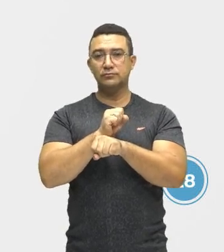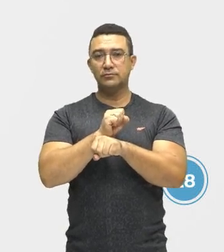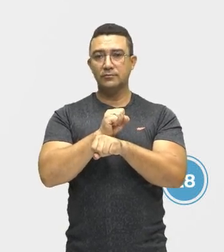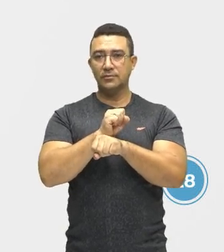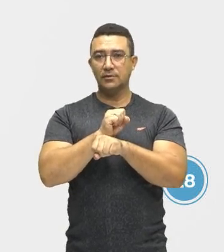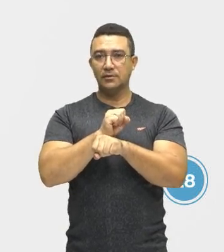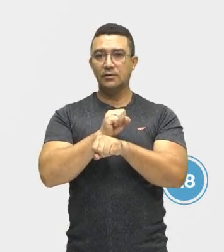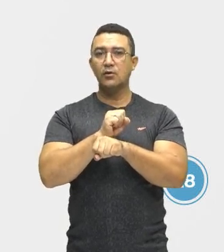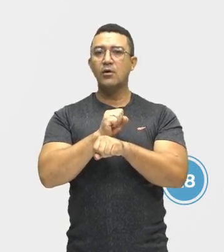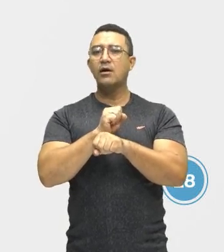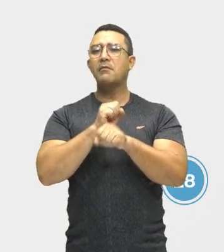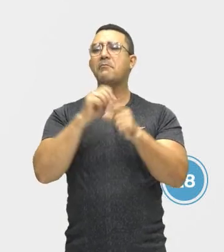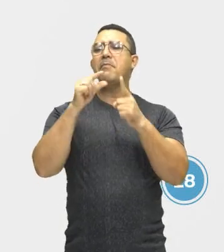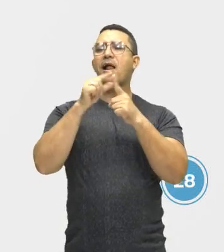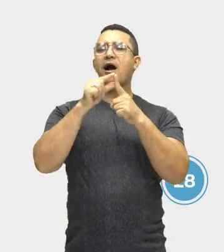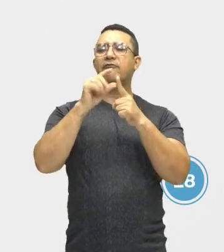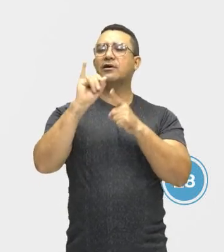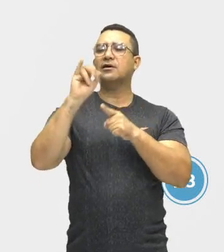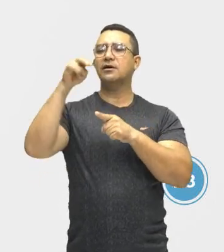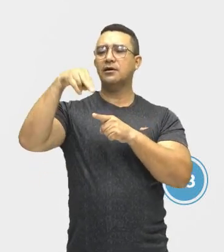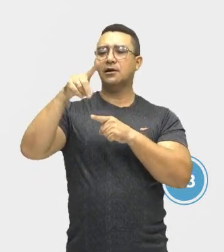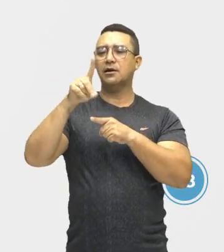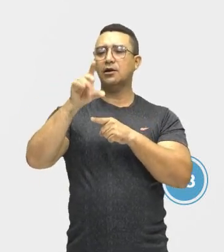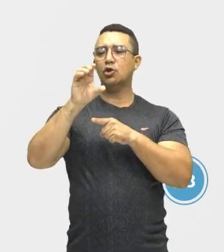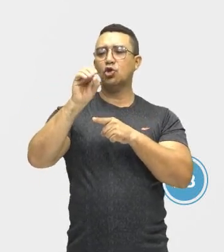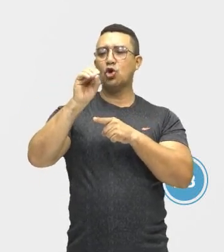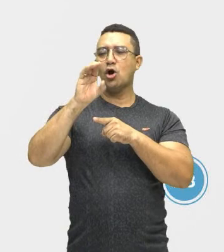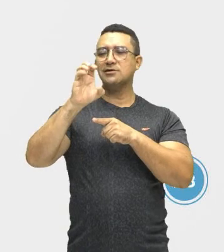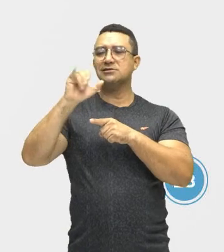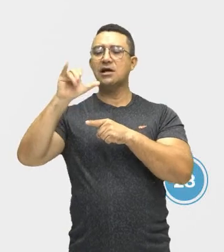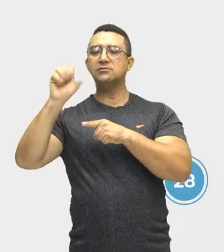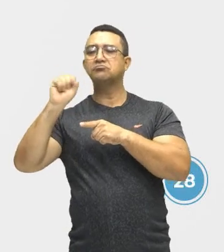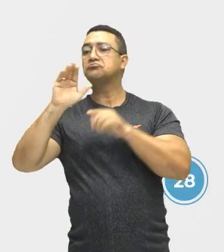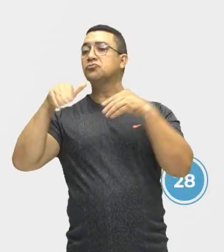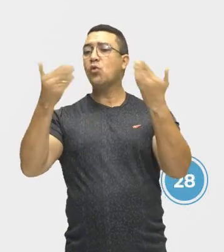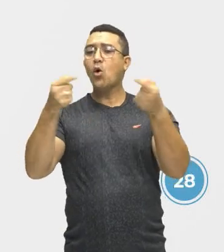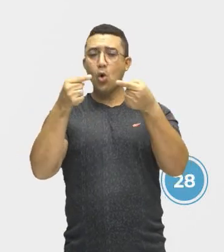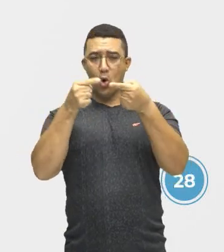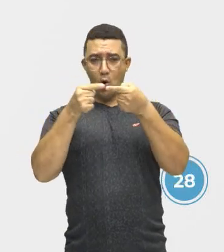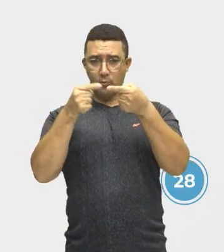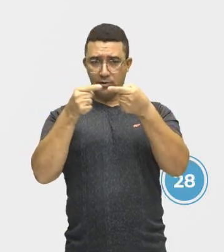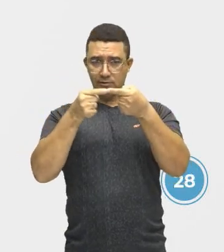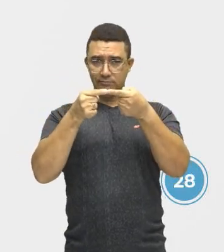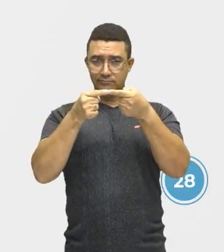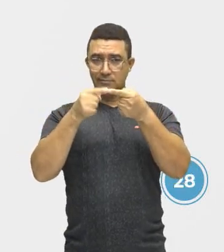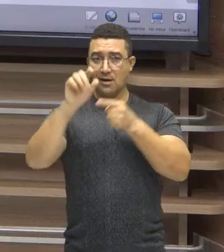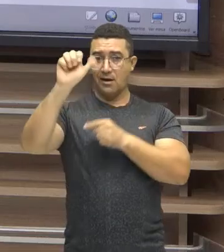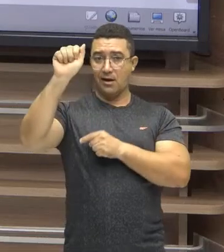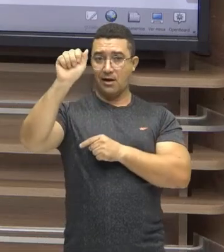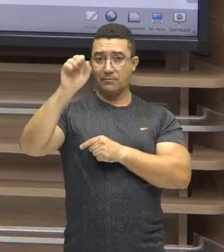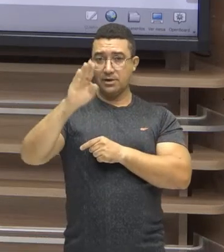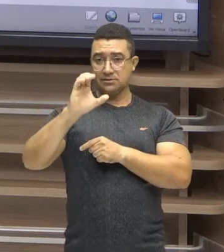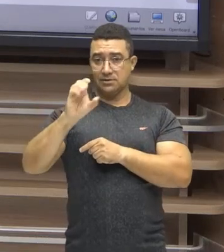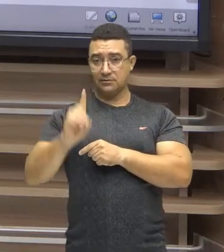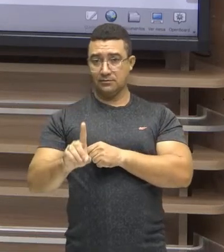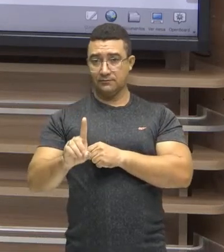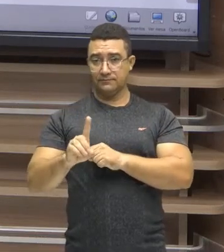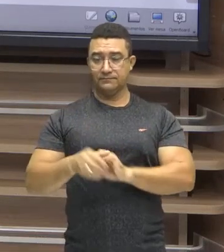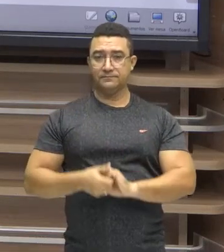é sujeito, predicativo do sujeito, aposto ou objeto direto? Muito bem, muito bem.